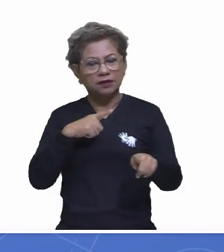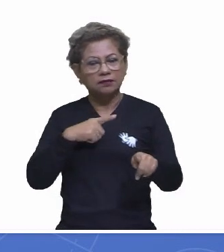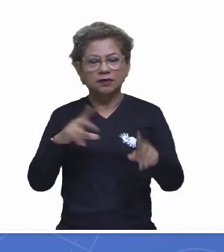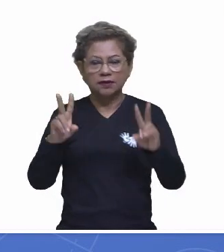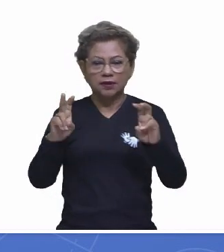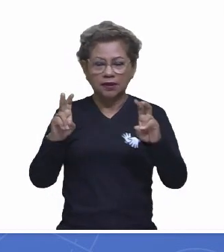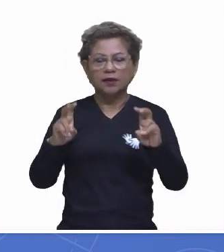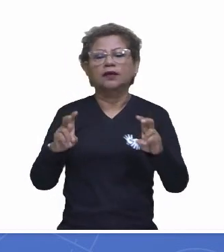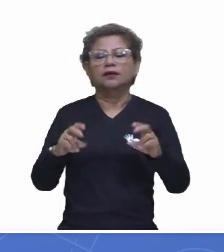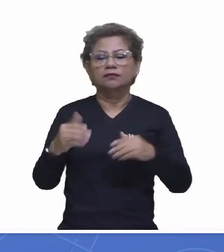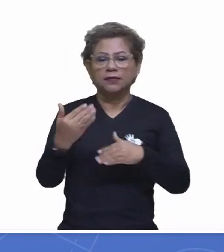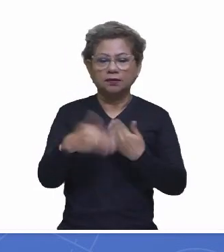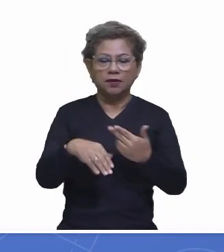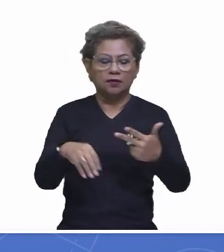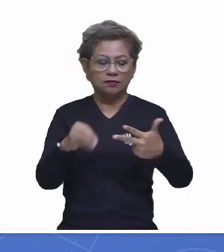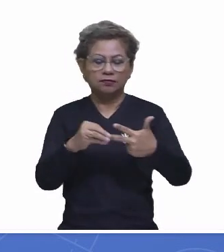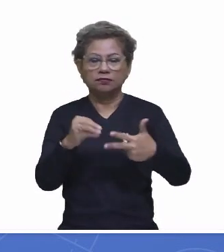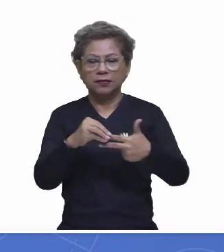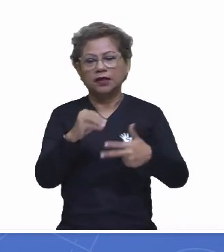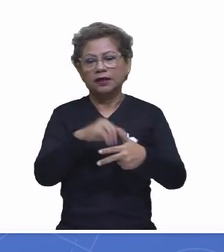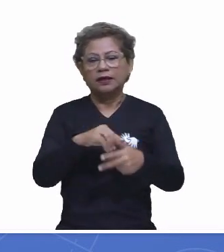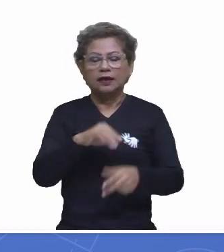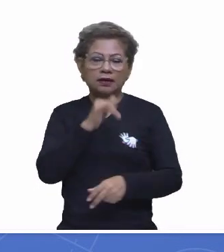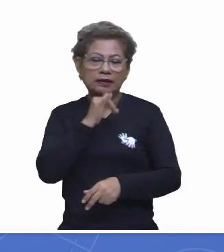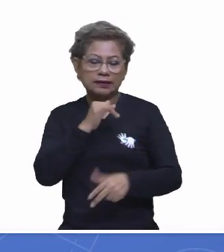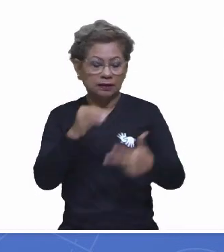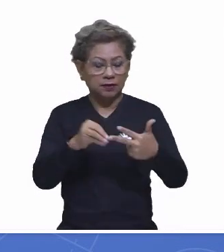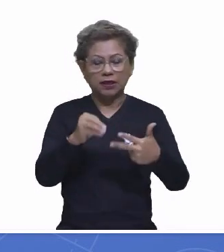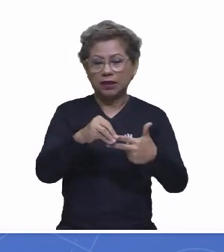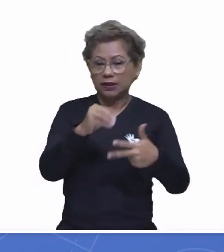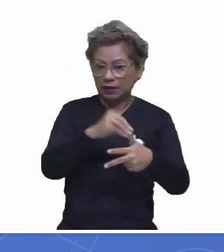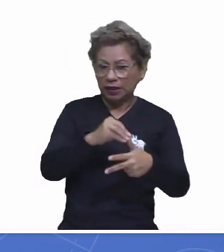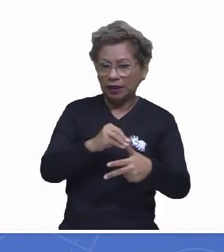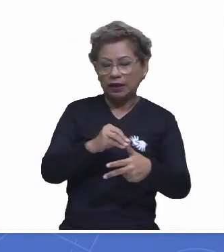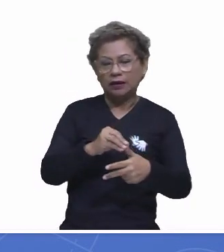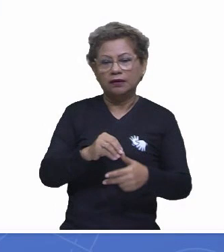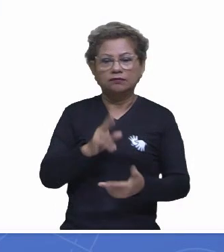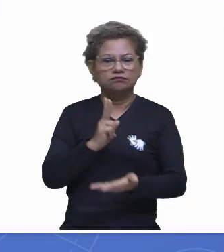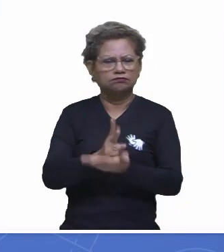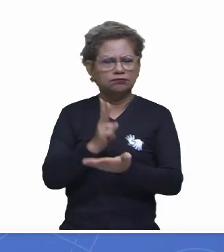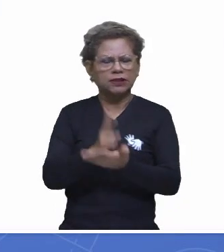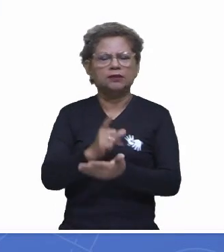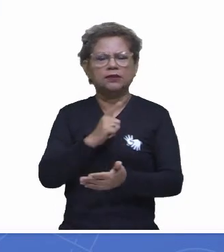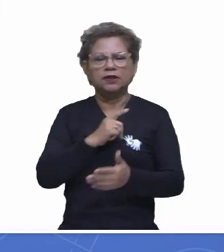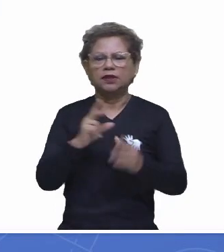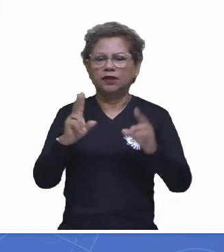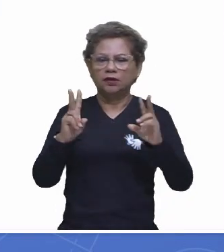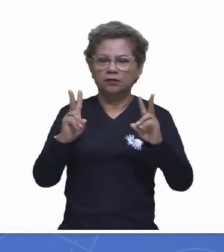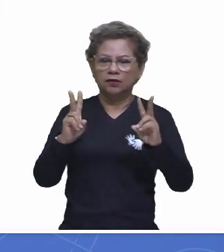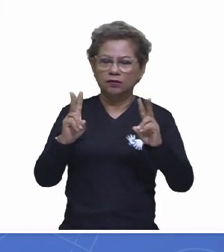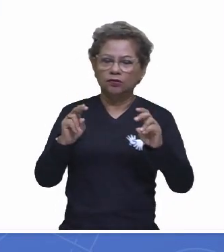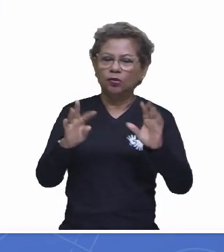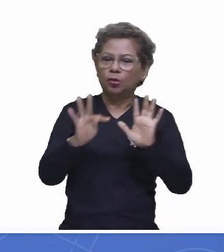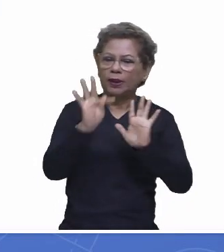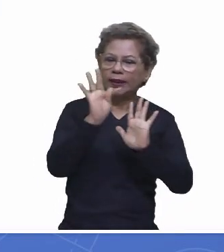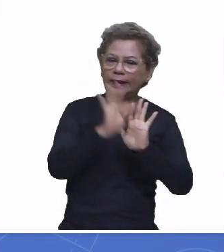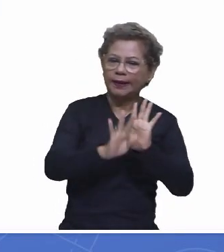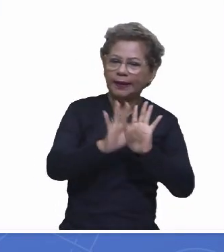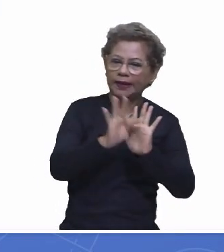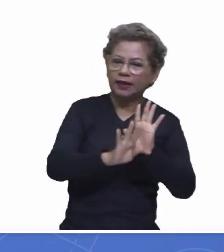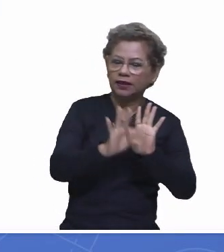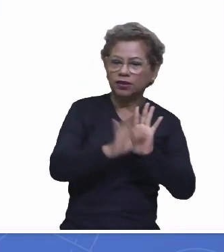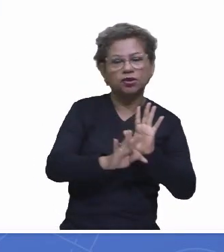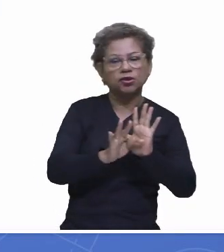Enem, ele vai trabalhar, então, um texto e, a partir desse texto, é possível que se faça uma pergunta relacionada à gramática. Tá